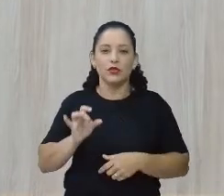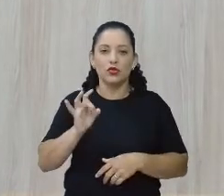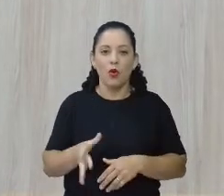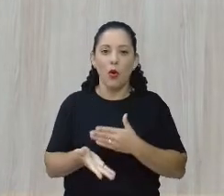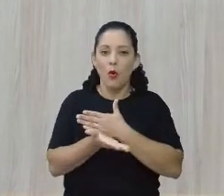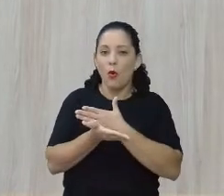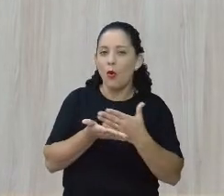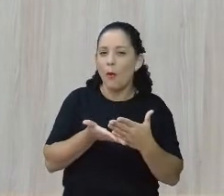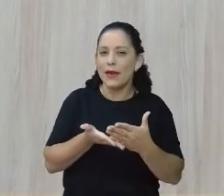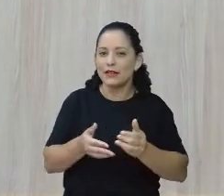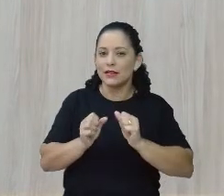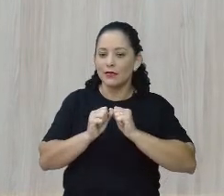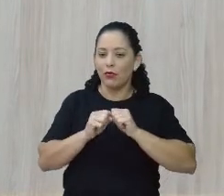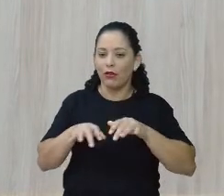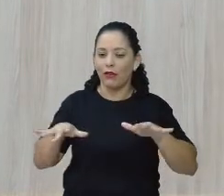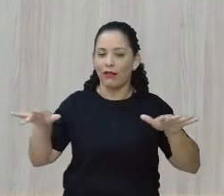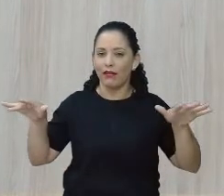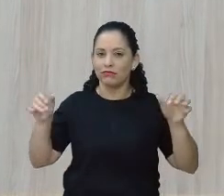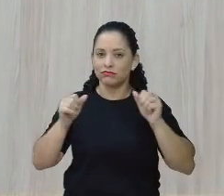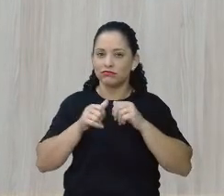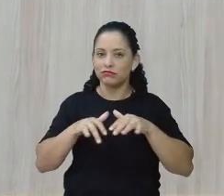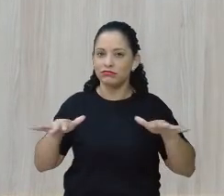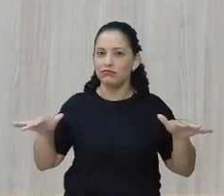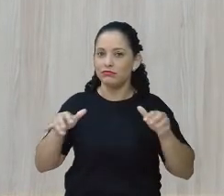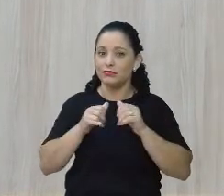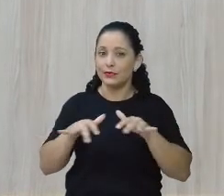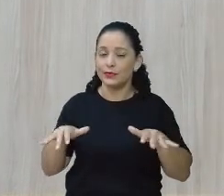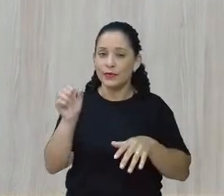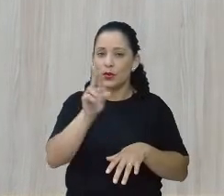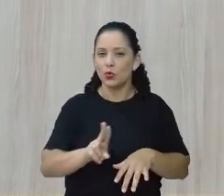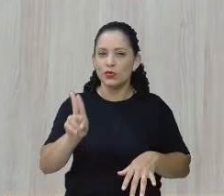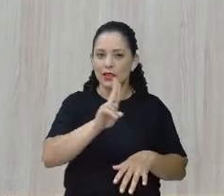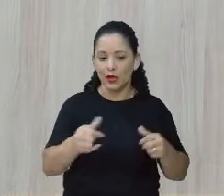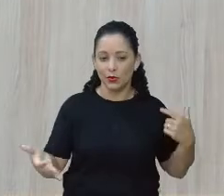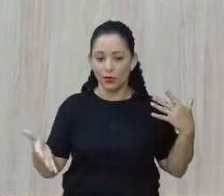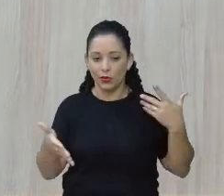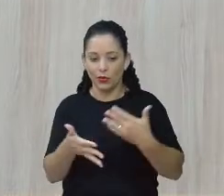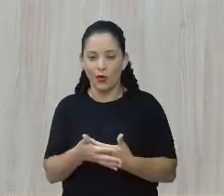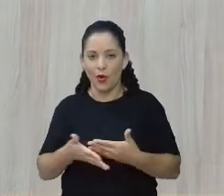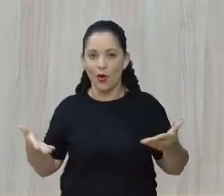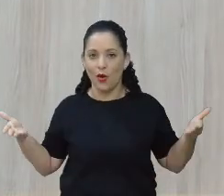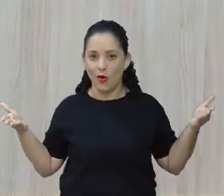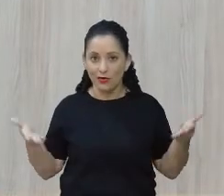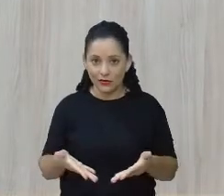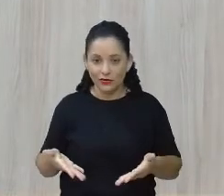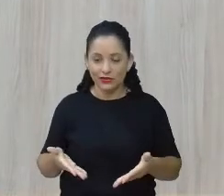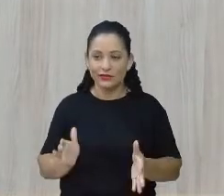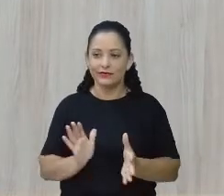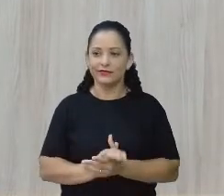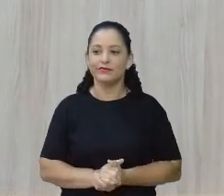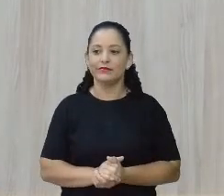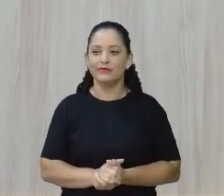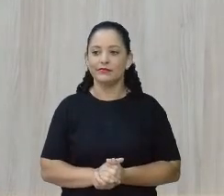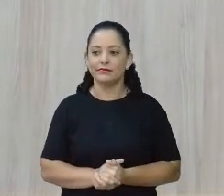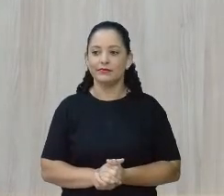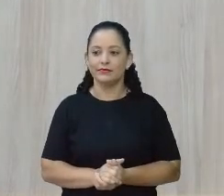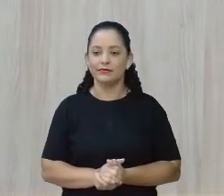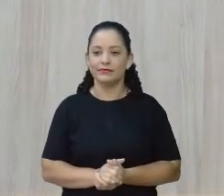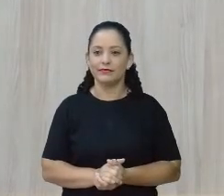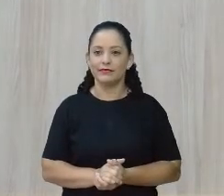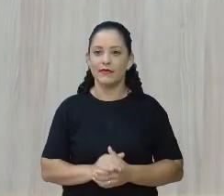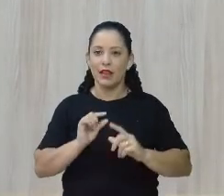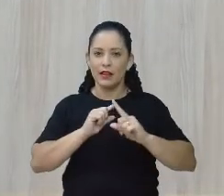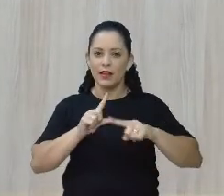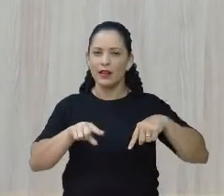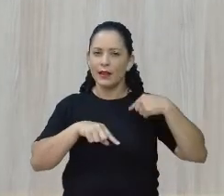a ser propagado, disseminado e muito usado nos dias de hoje, né? Bem mais recentemente.